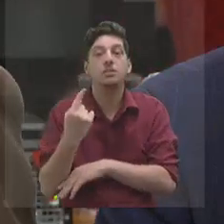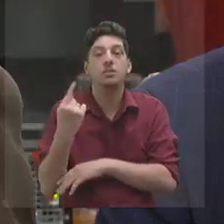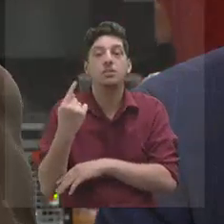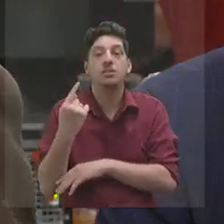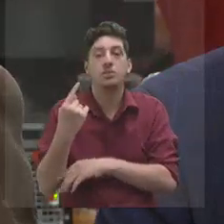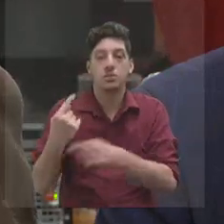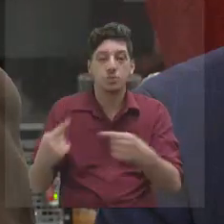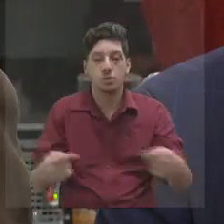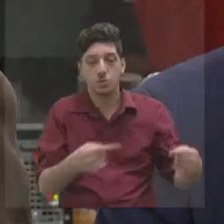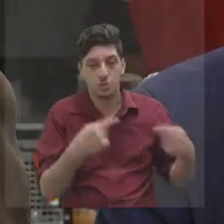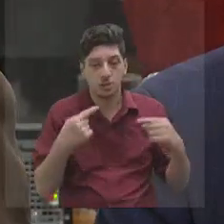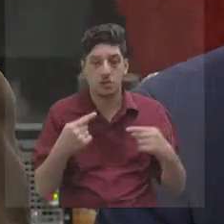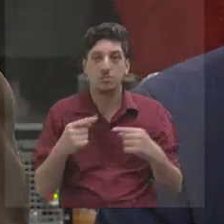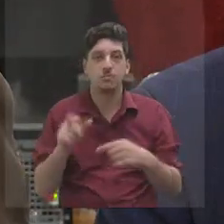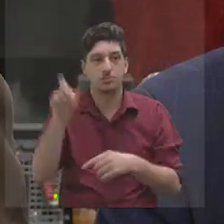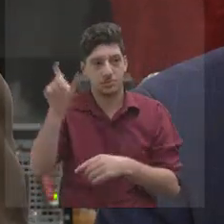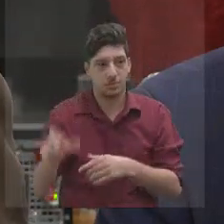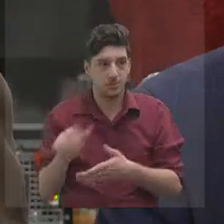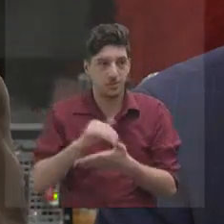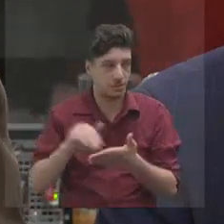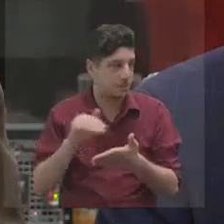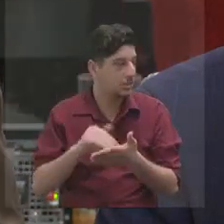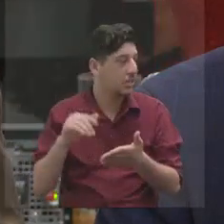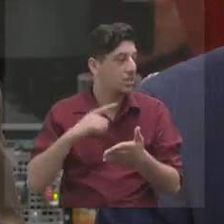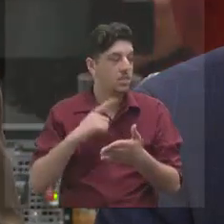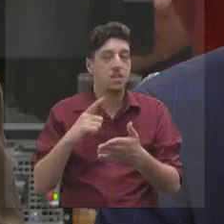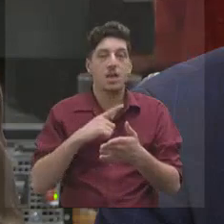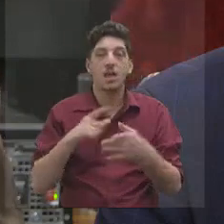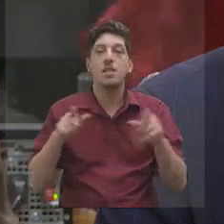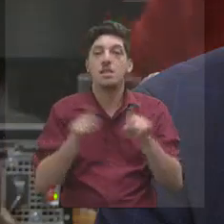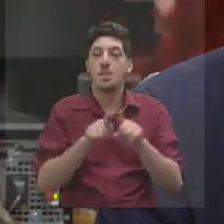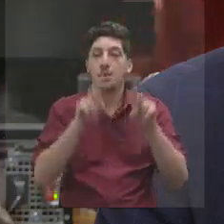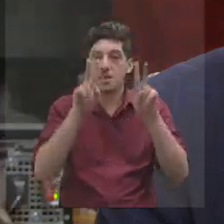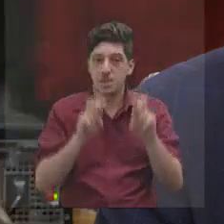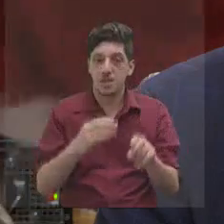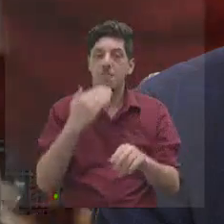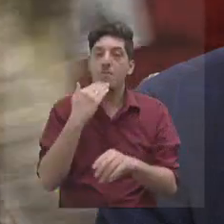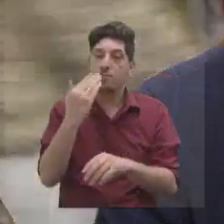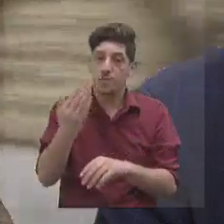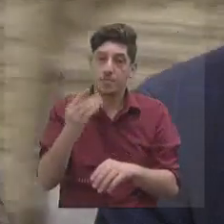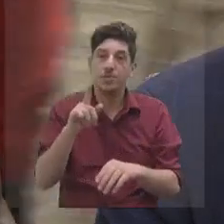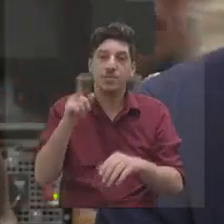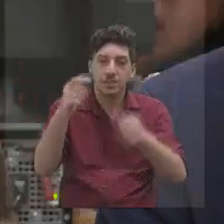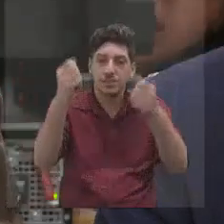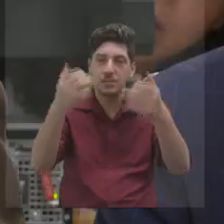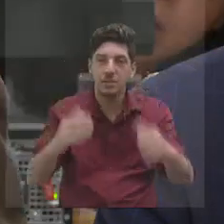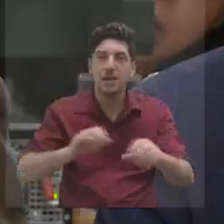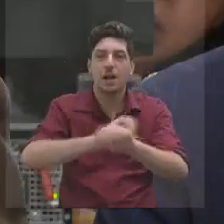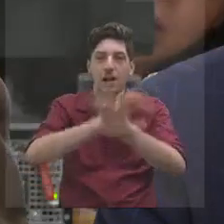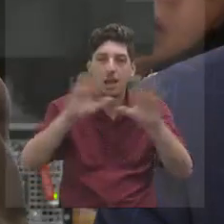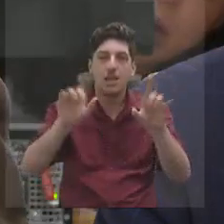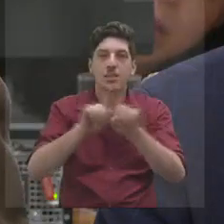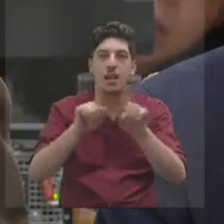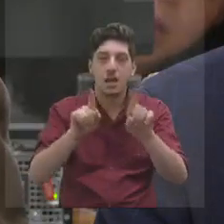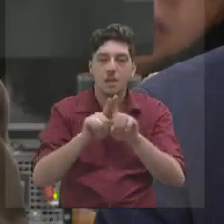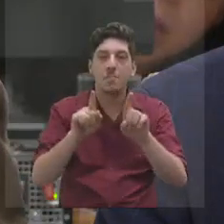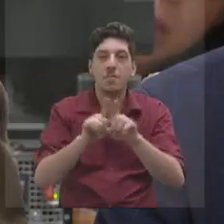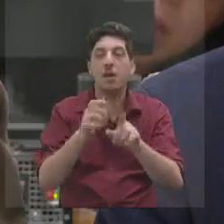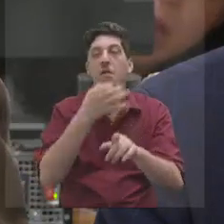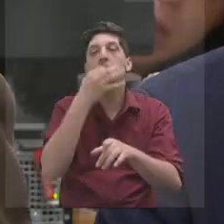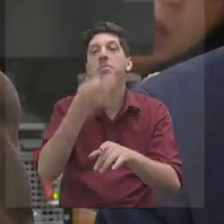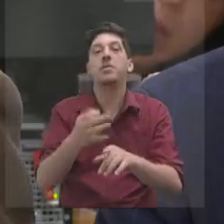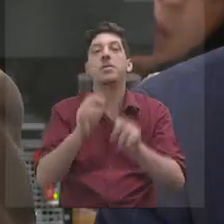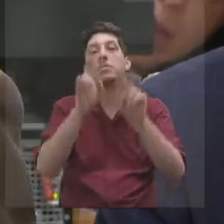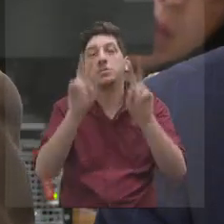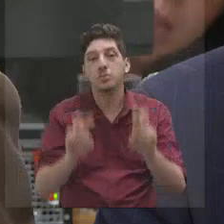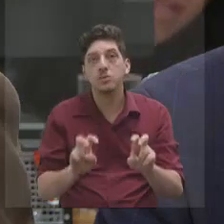secretário uma das questões que eu gostaria de pedir não esclarecimento e uma ponderação do senhor é sobre